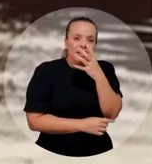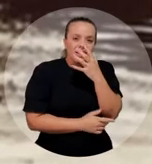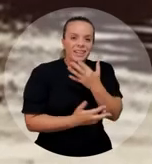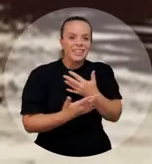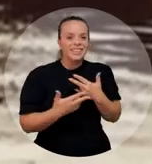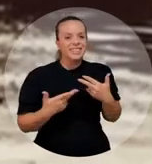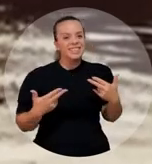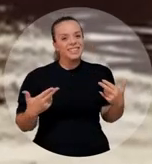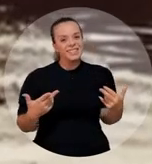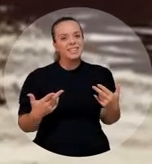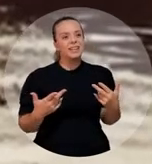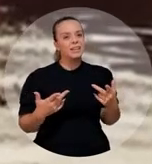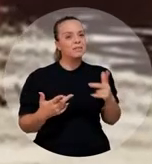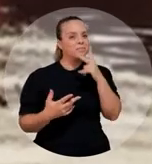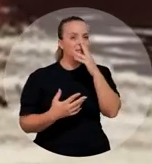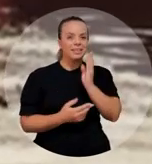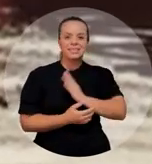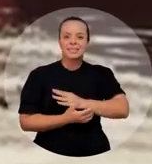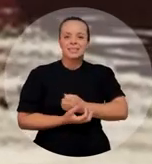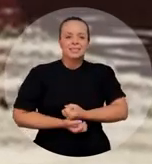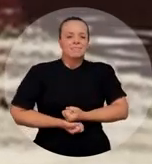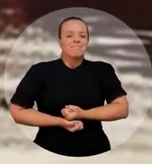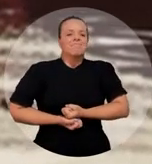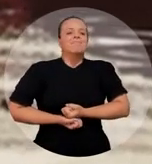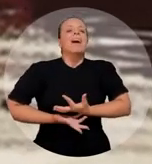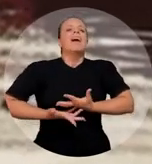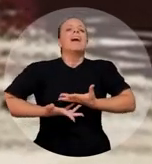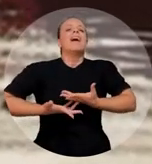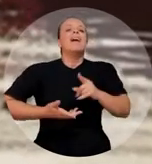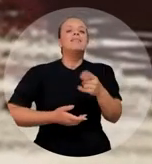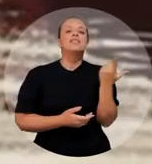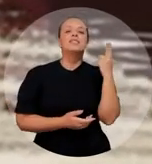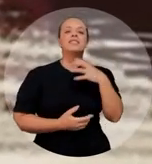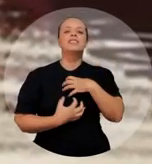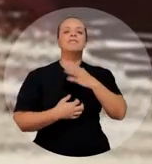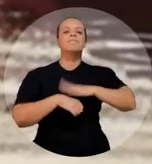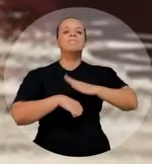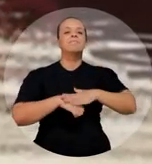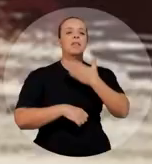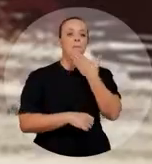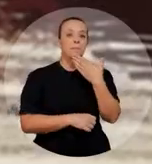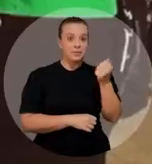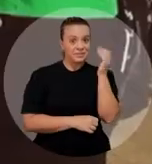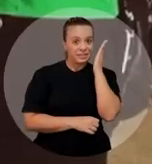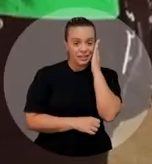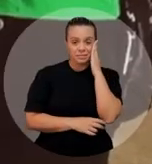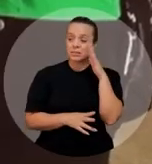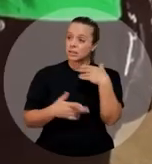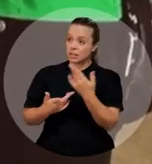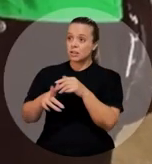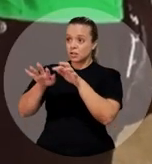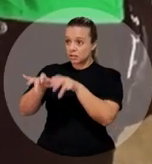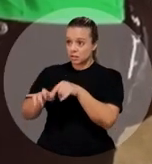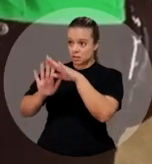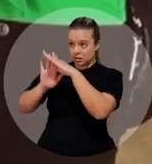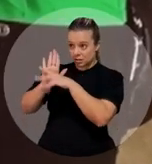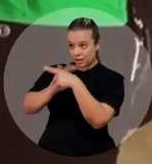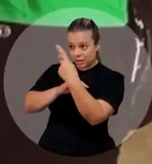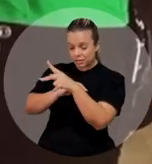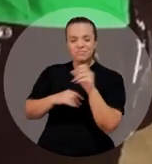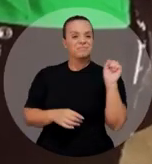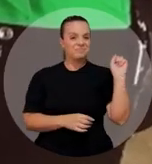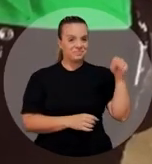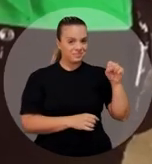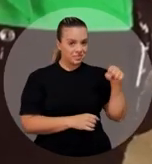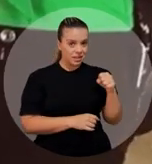próximo daquilo que faz a chama do seu coração acender para você ser uma pessoa melhor, sabe? Uhum. E o roteiro é seu?